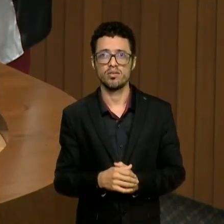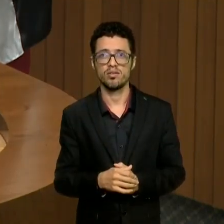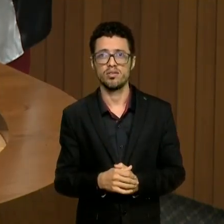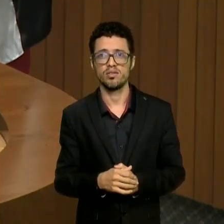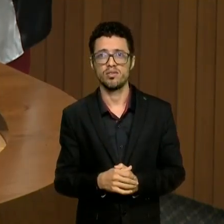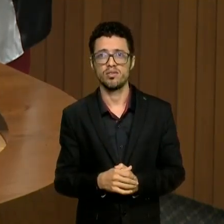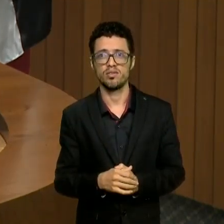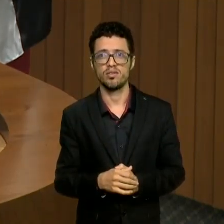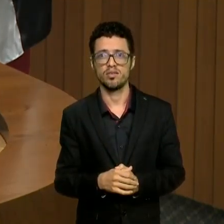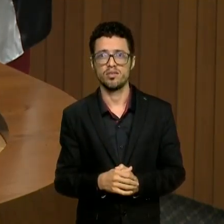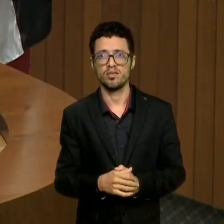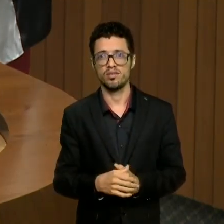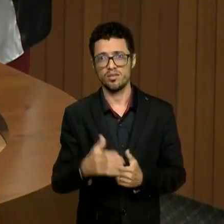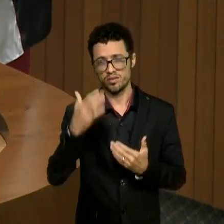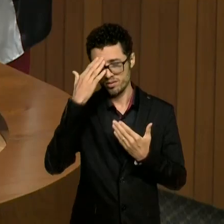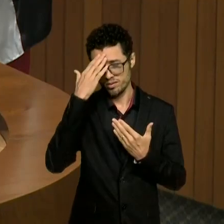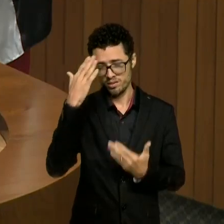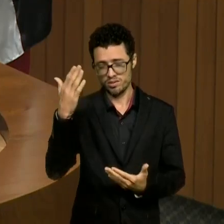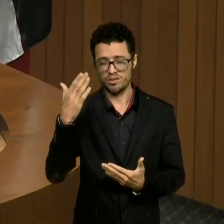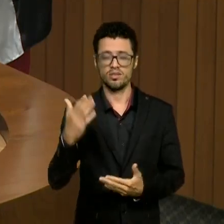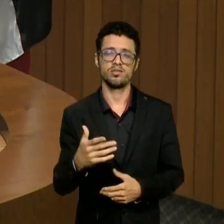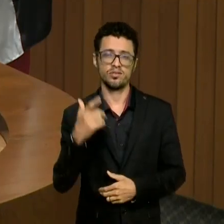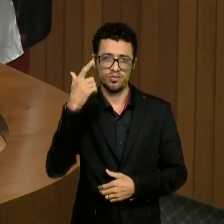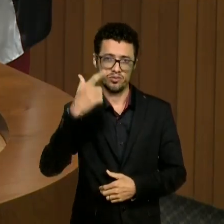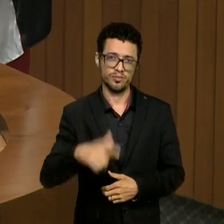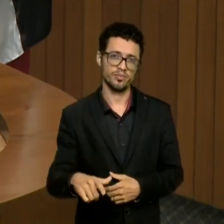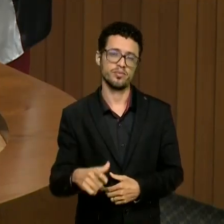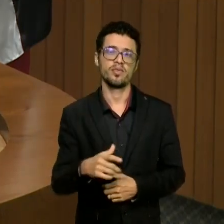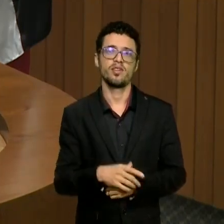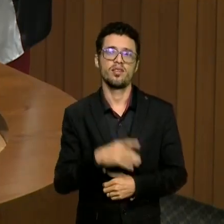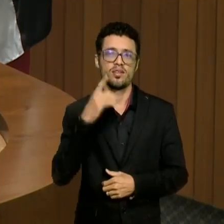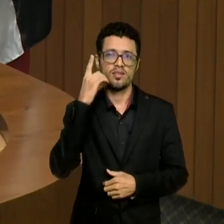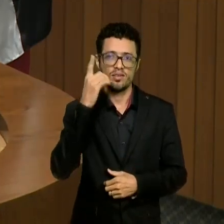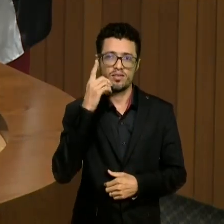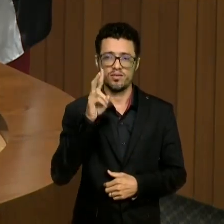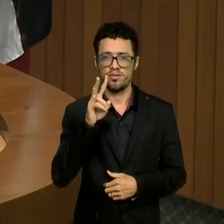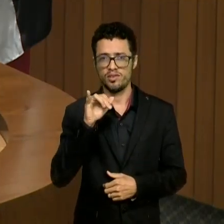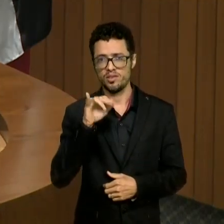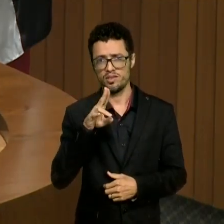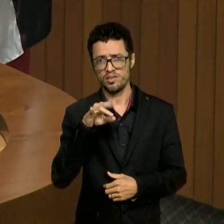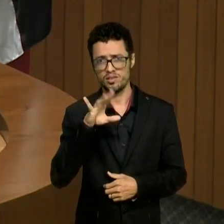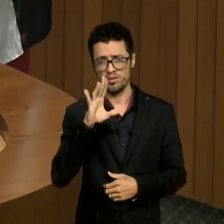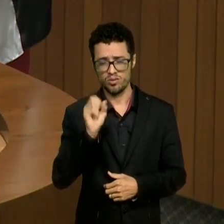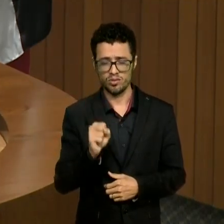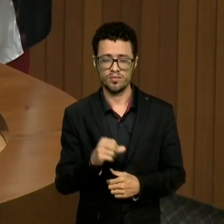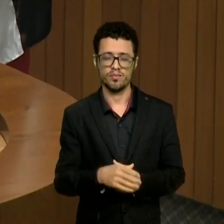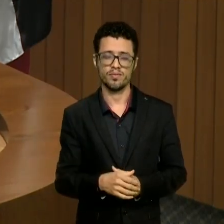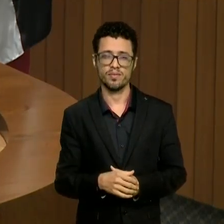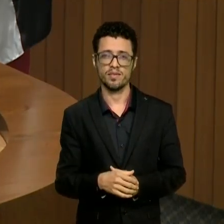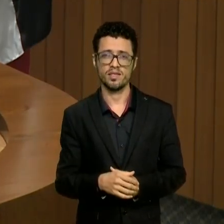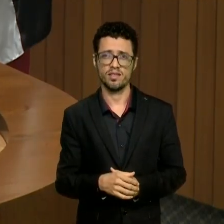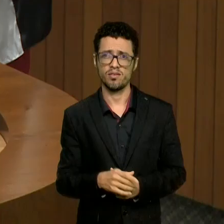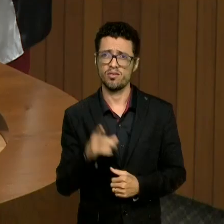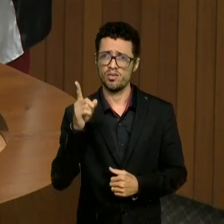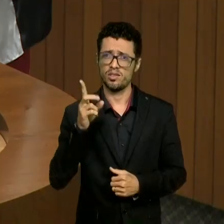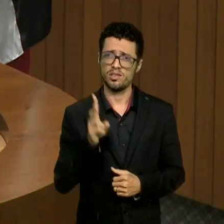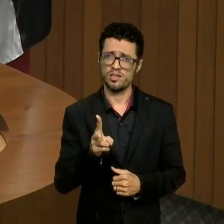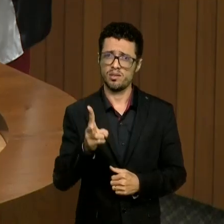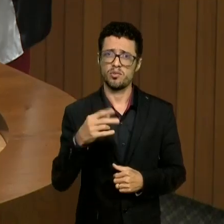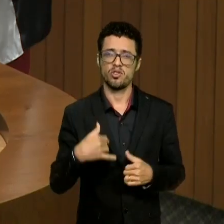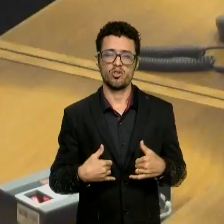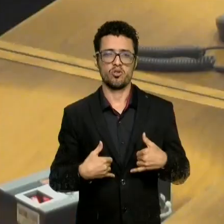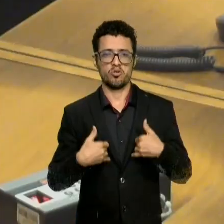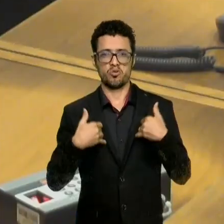eu agradeço mais uma vez a tolerância do nosso presidente, deputado Vinícius. É só para dizer que Vossa Excelência se orgulha e sempre diz isso, que